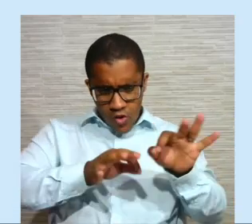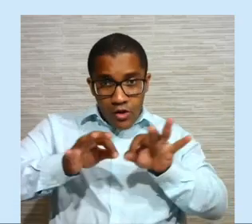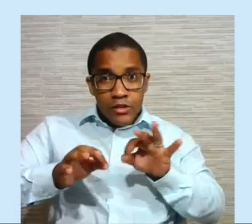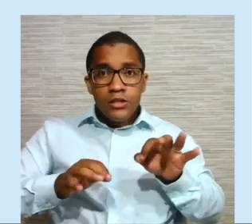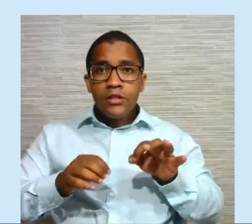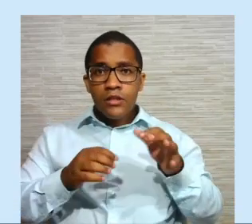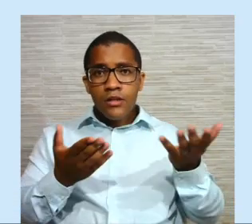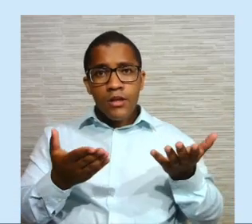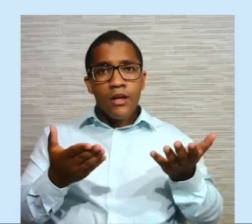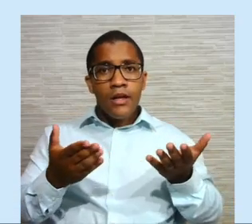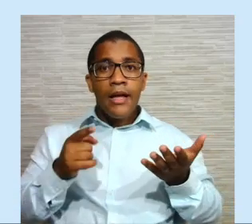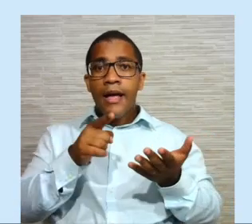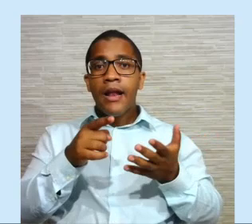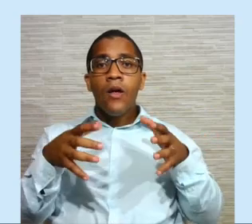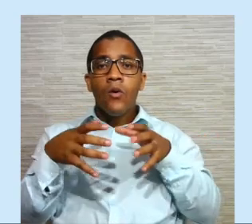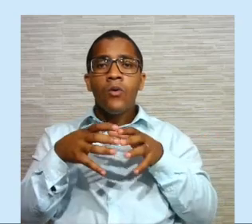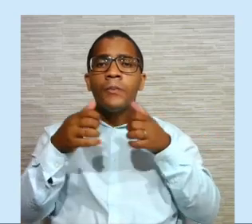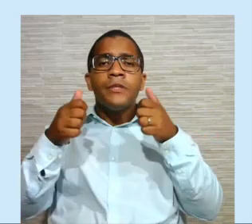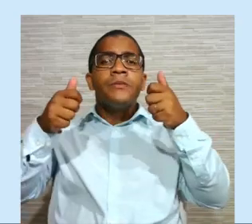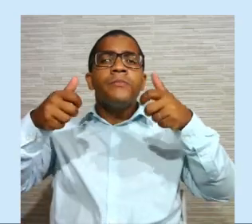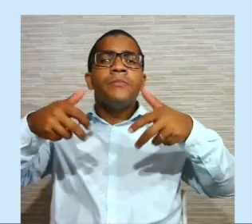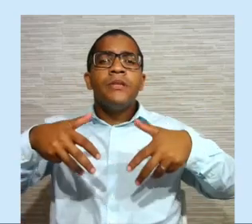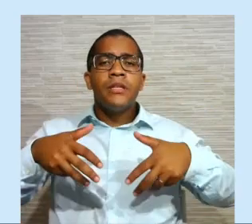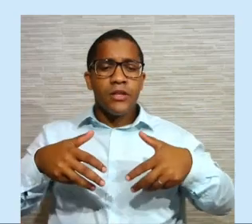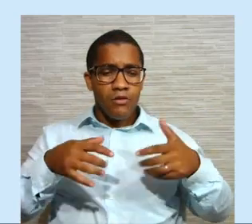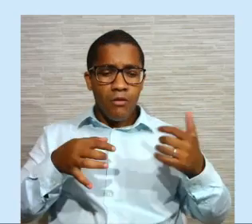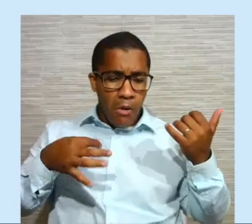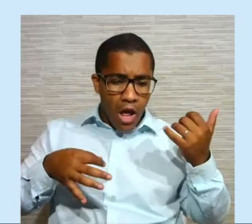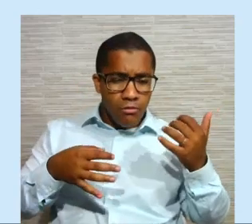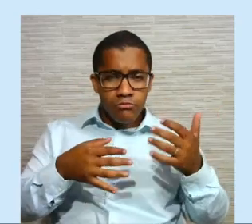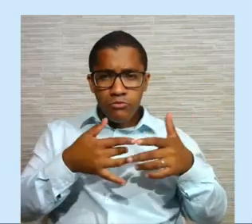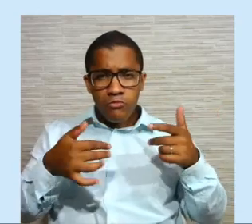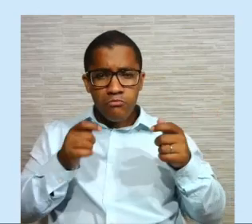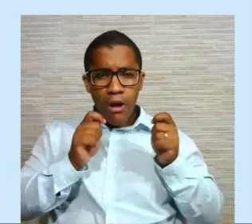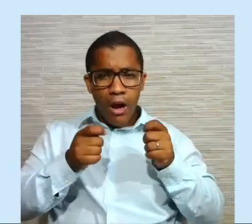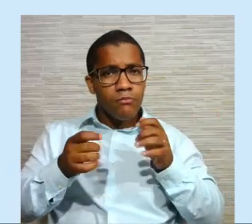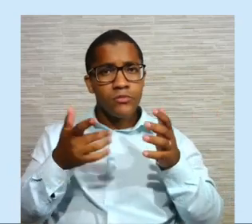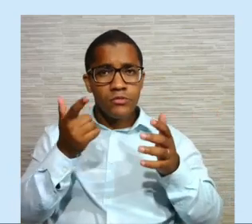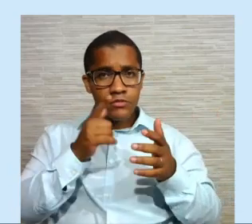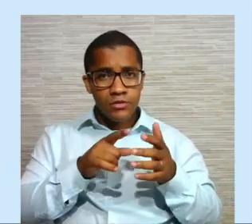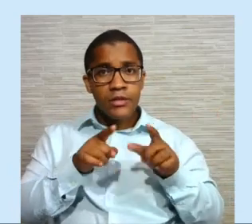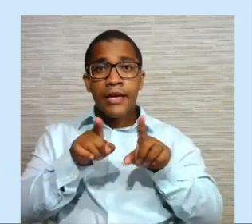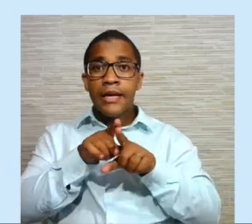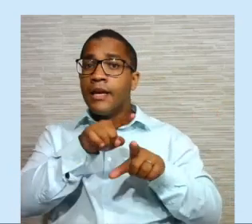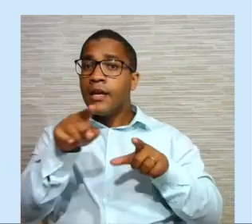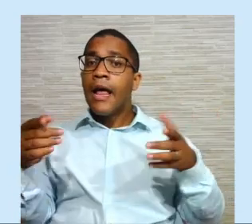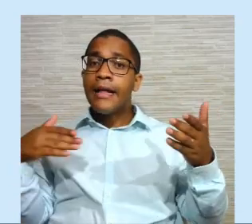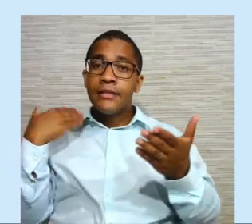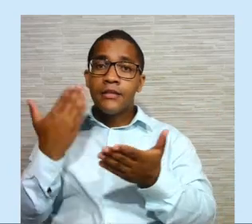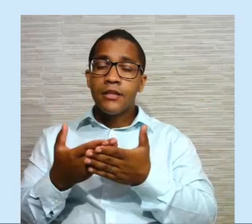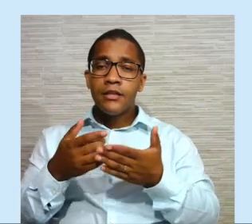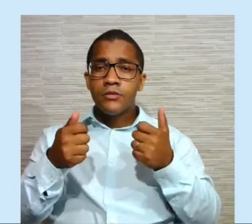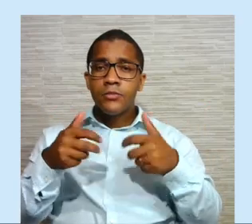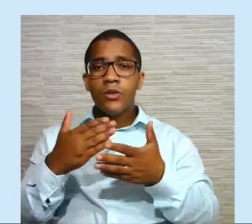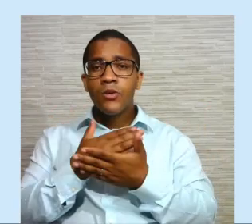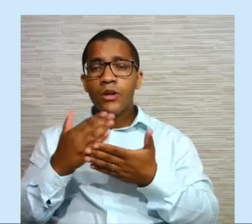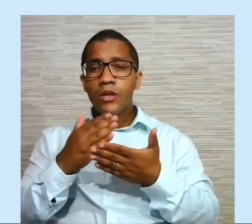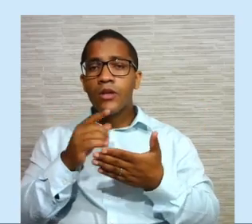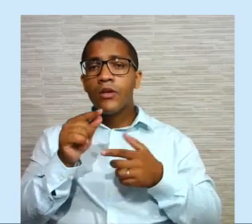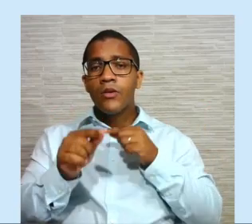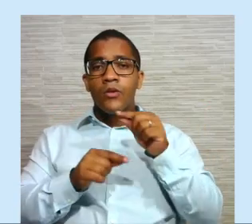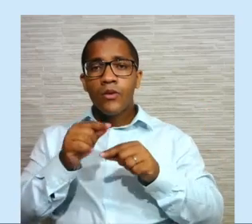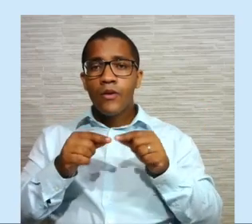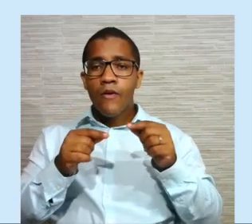sociais, né, da atualidade, né? E foi lançado também a rádio Frei Caneca. Eles chegaram também a se apresentar no